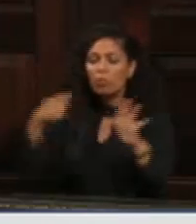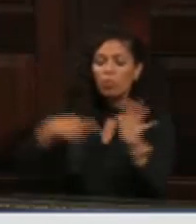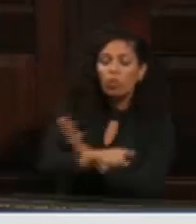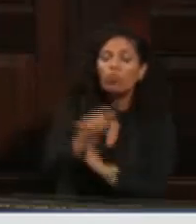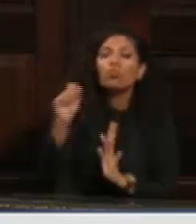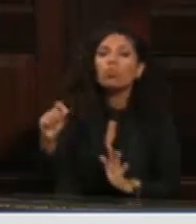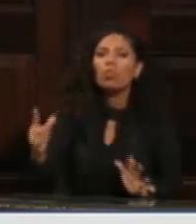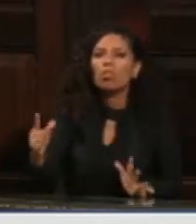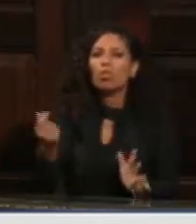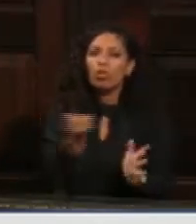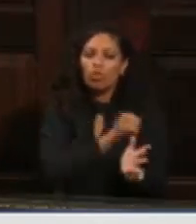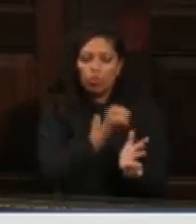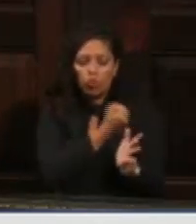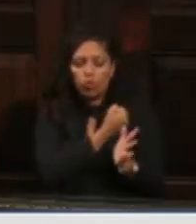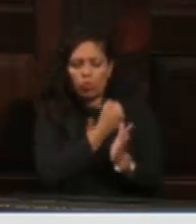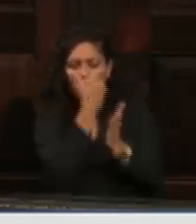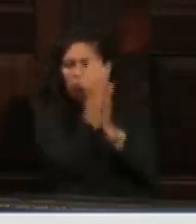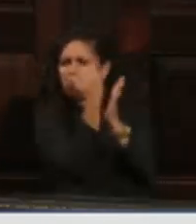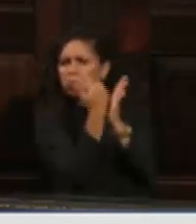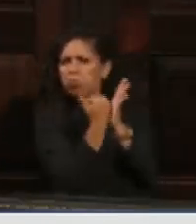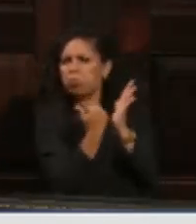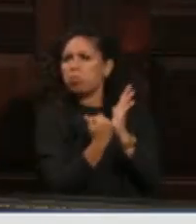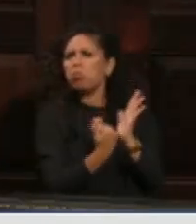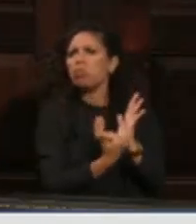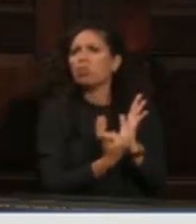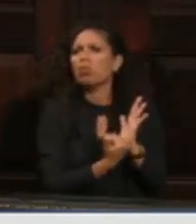preocupantes neste segundo decênio